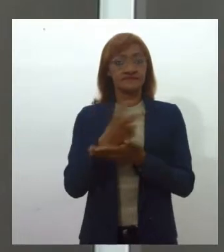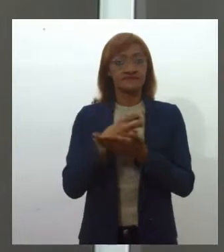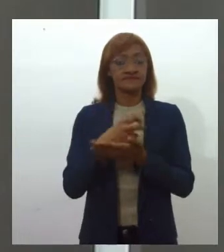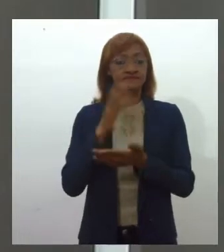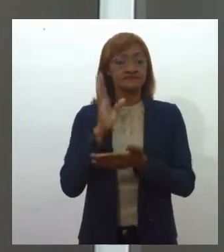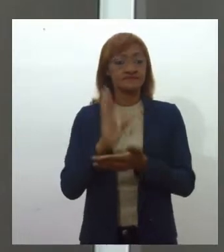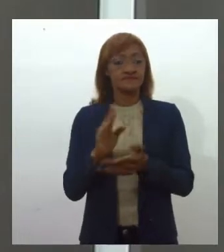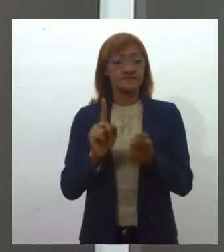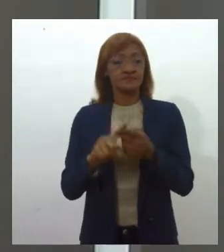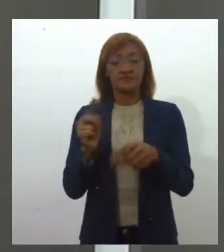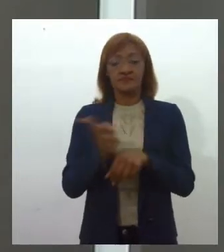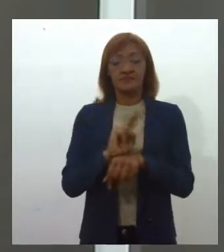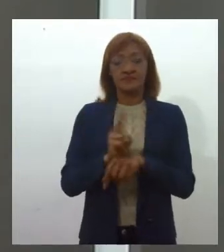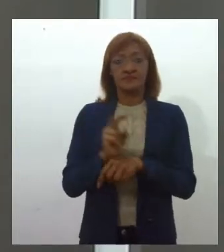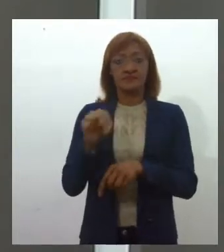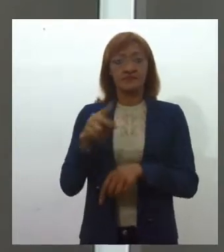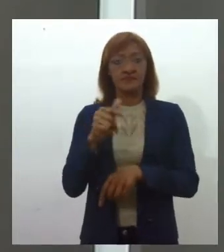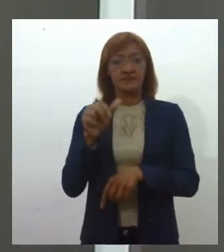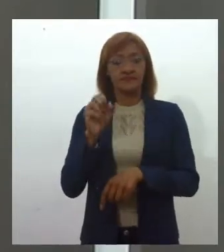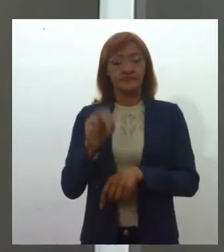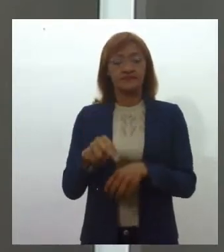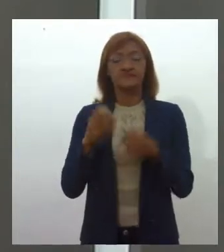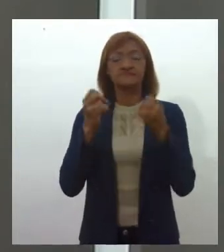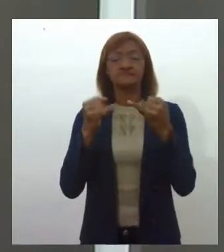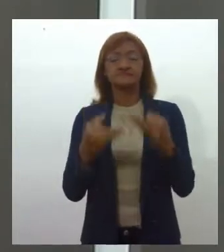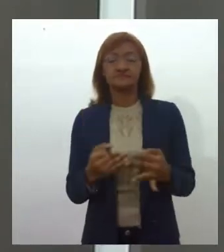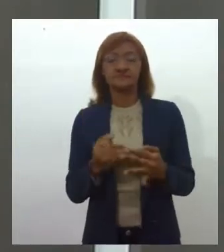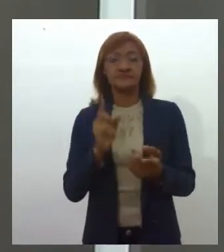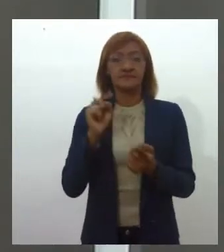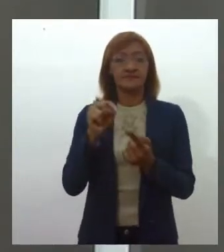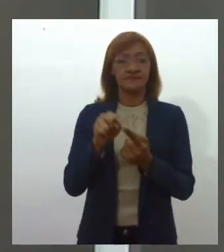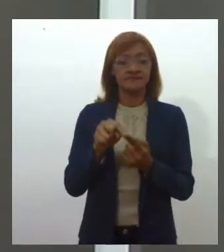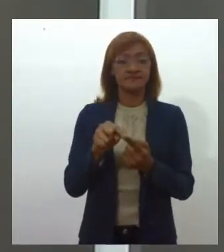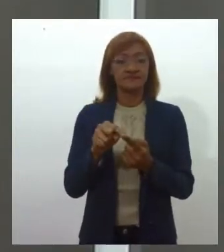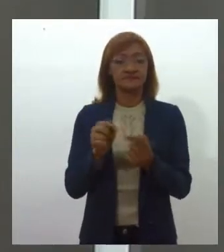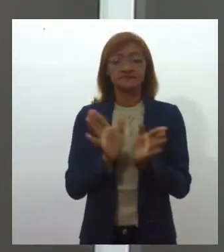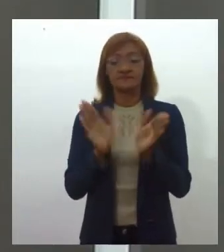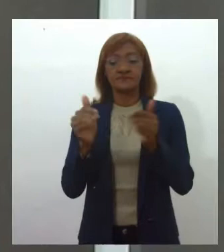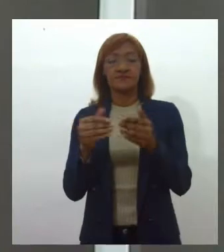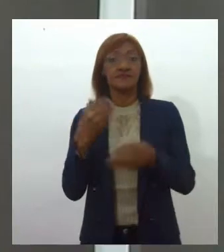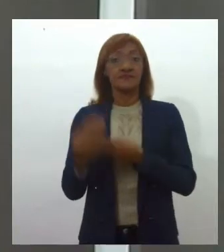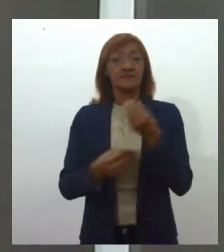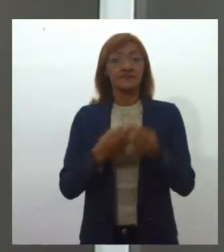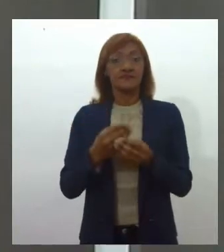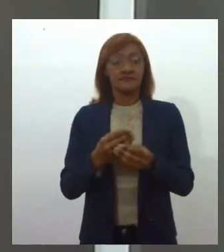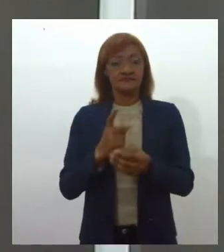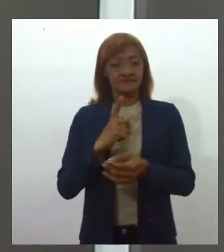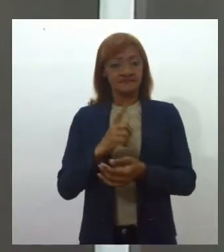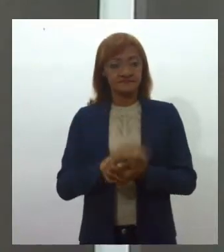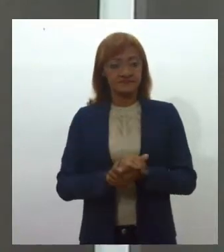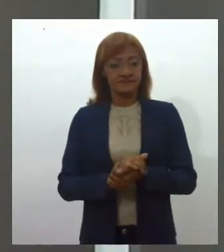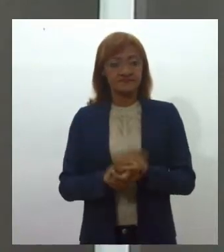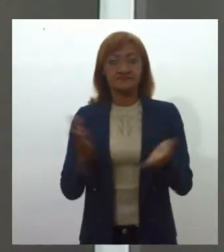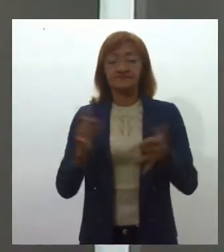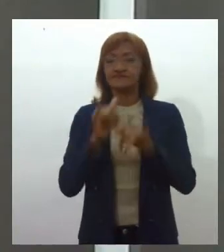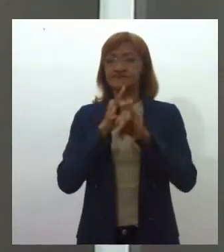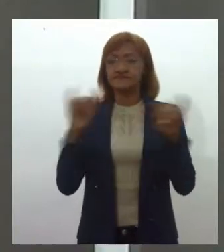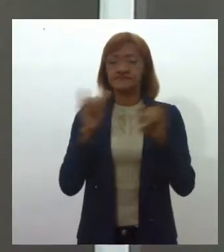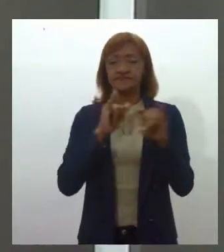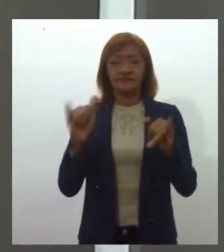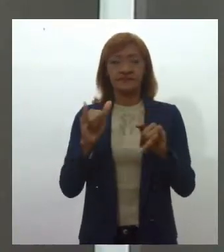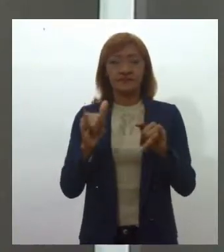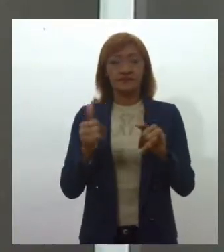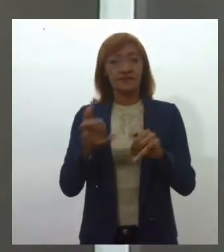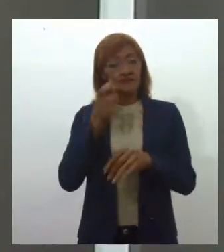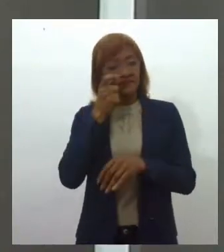auditor fiscal Nilson Lima nos explica quais os objetivos do fórum e como ele irá funcionar. Esses e outros assuntos no Jornal